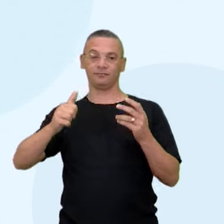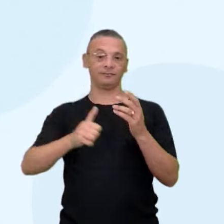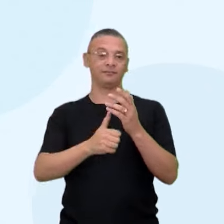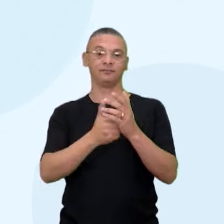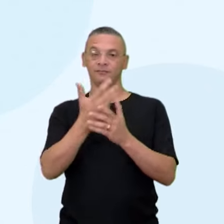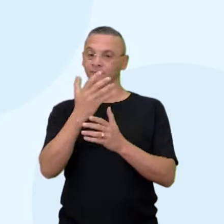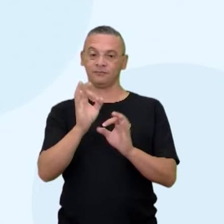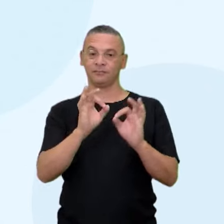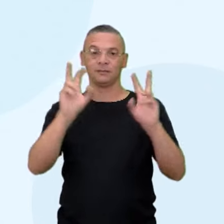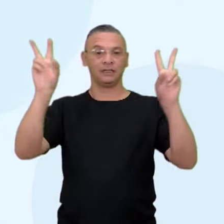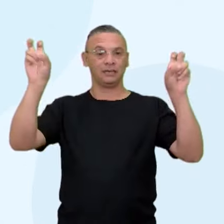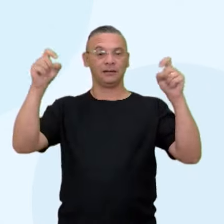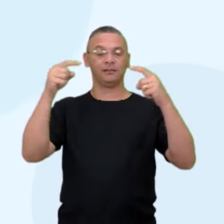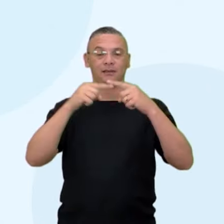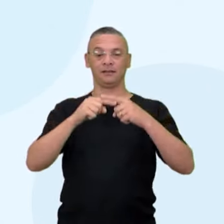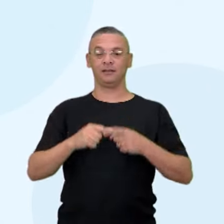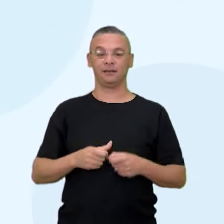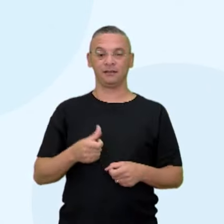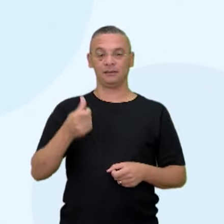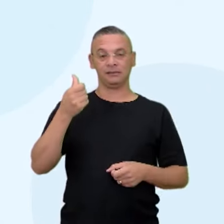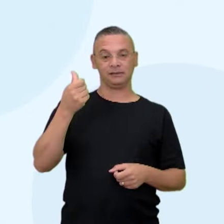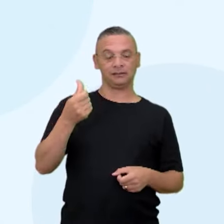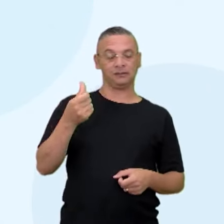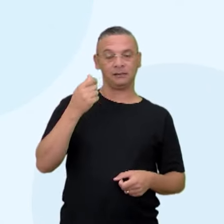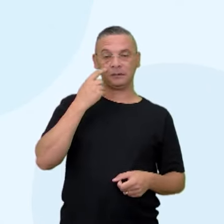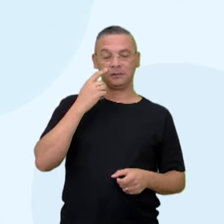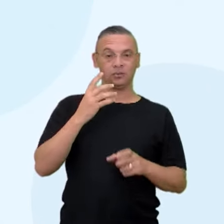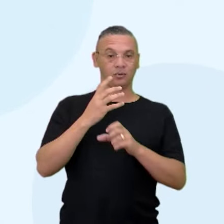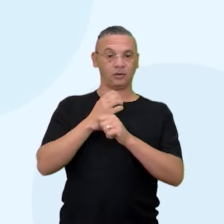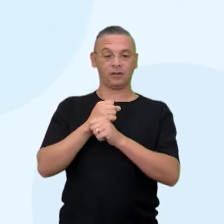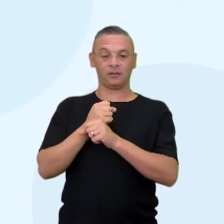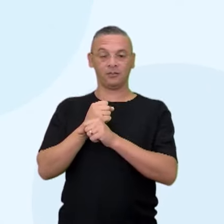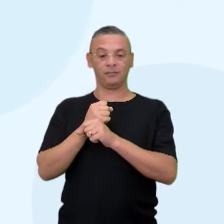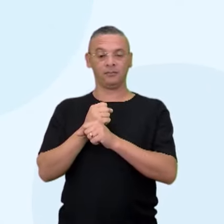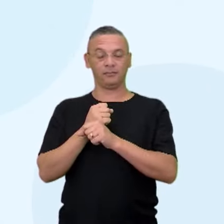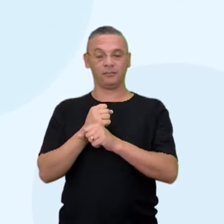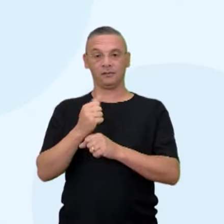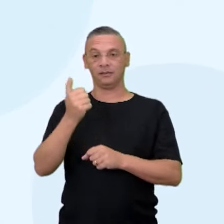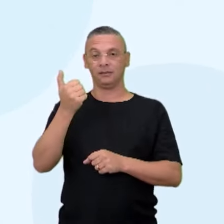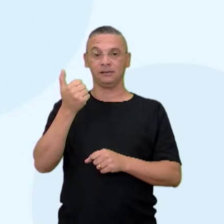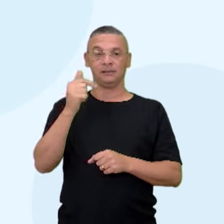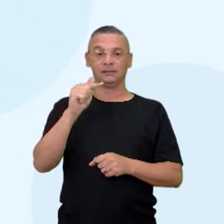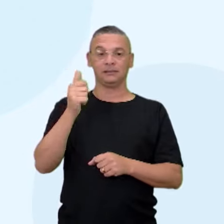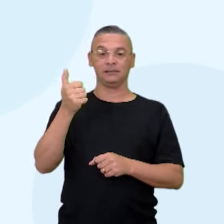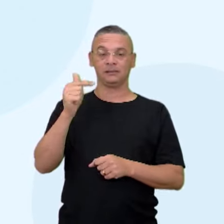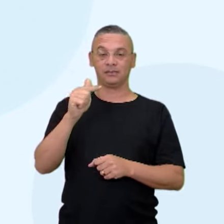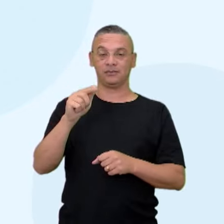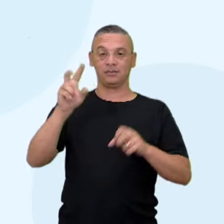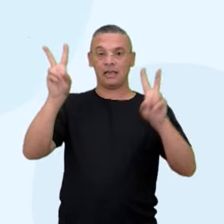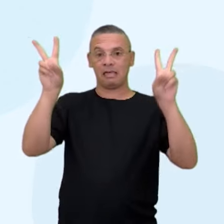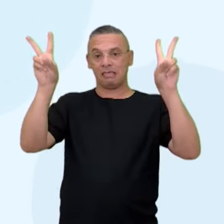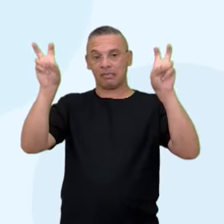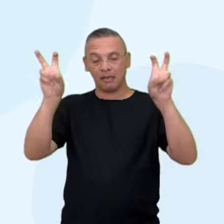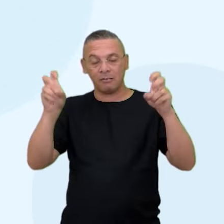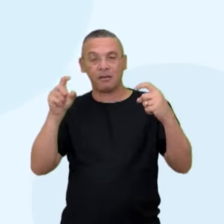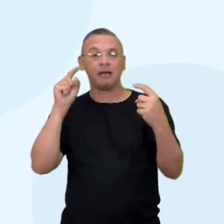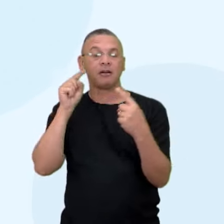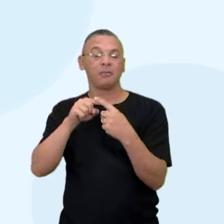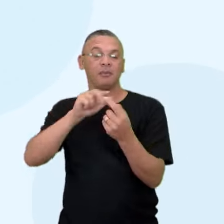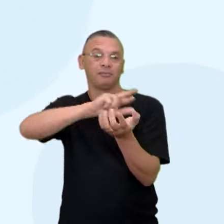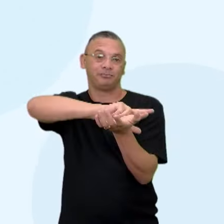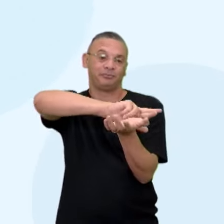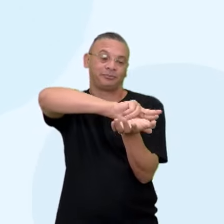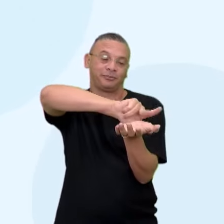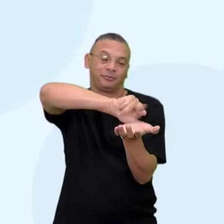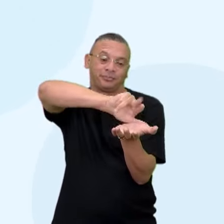Temos 5, 6, 7, 8, 9, 10, 11, 12, 13, 14, 15, 16, 17 temas totalmente diversos